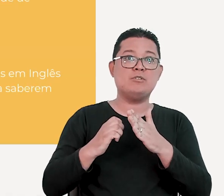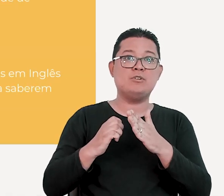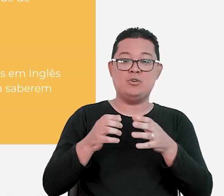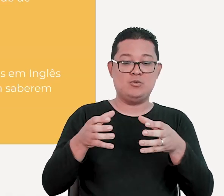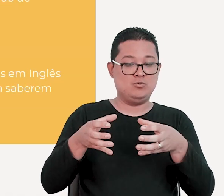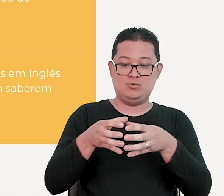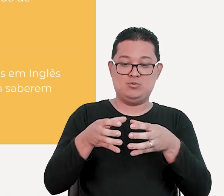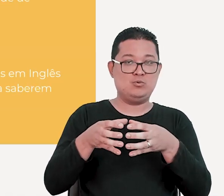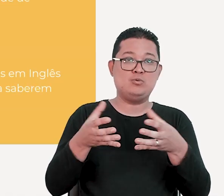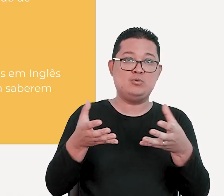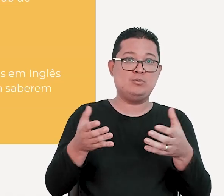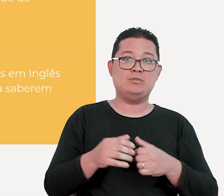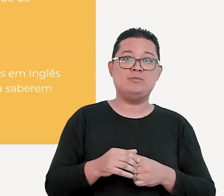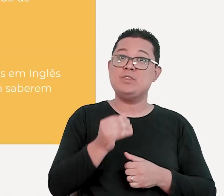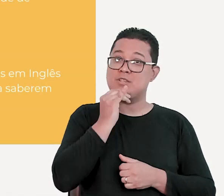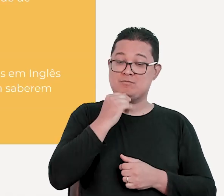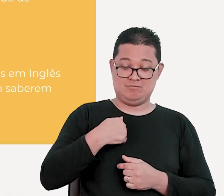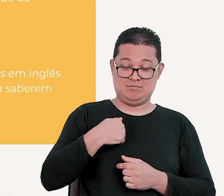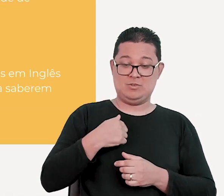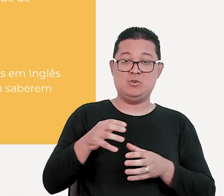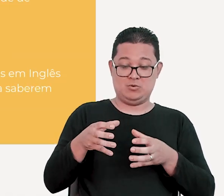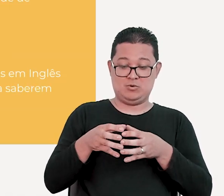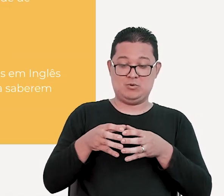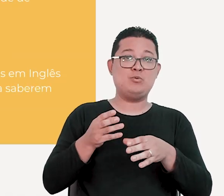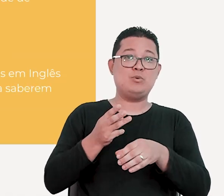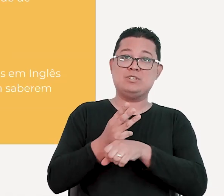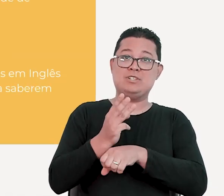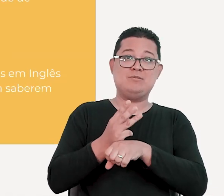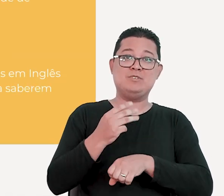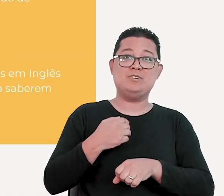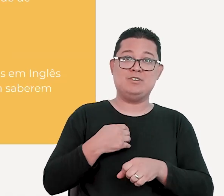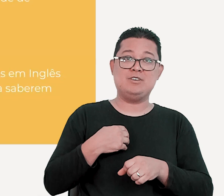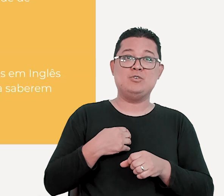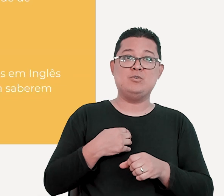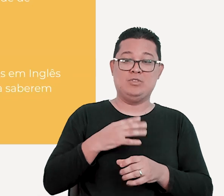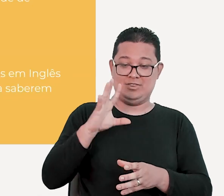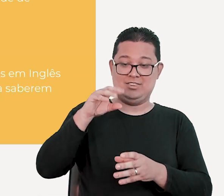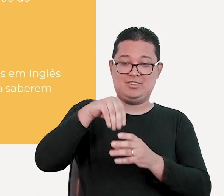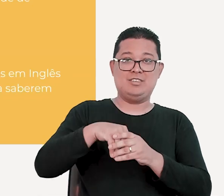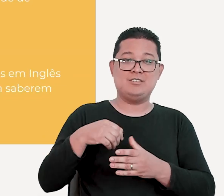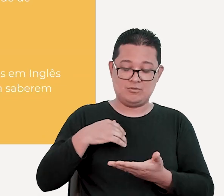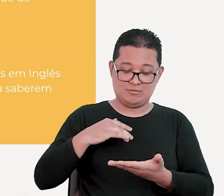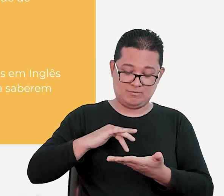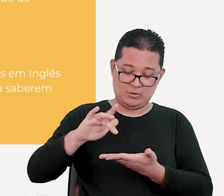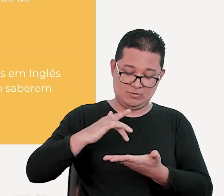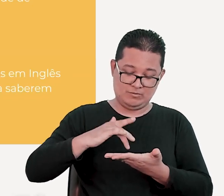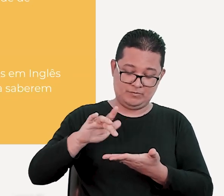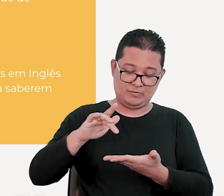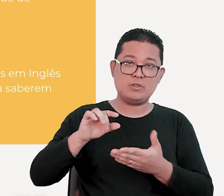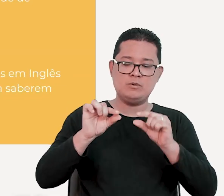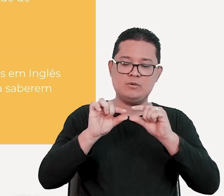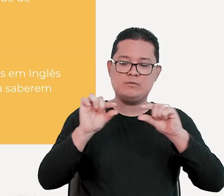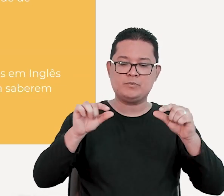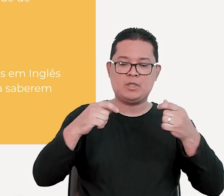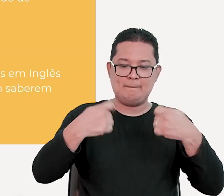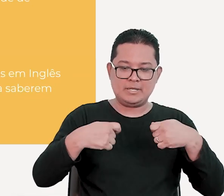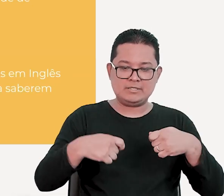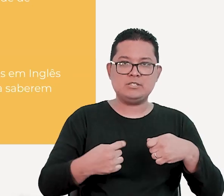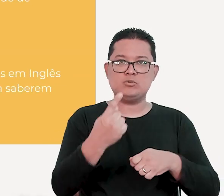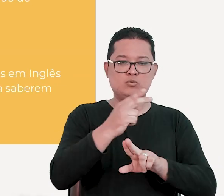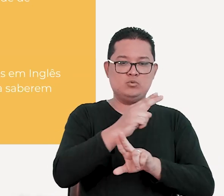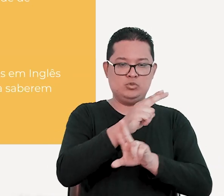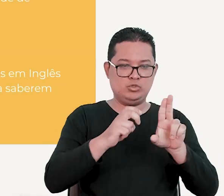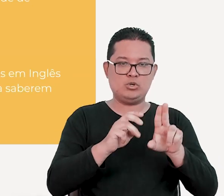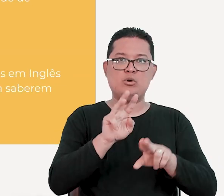WhatsApp. Eu estava num grupo de WhatsApp e eu vi lá uma mensagem, ela fala assim, preciso de um UX Writer que saiba inglês